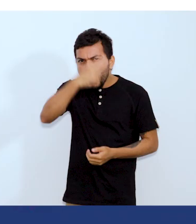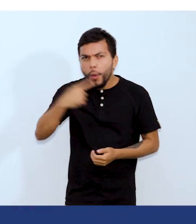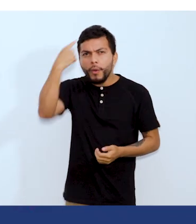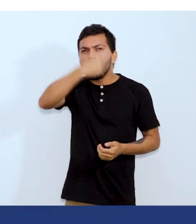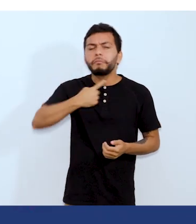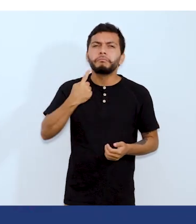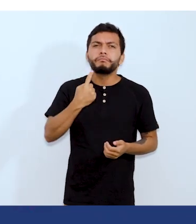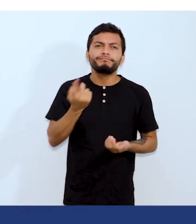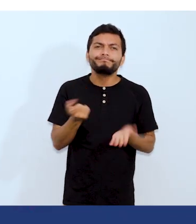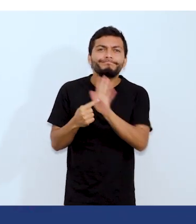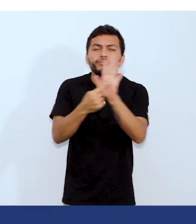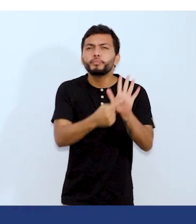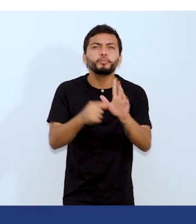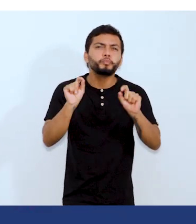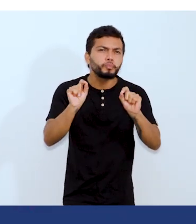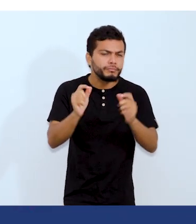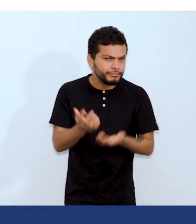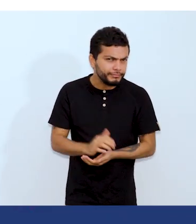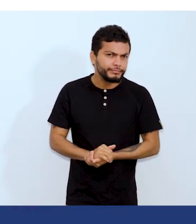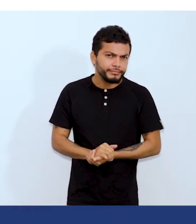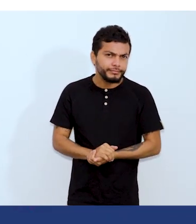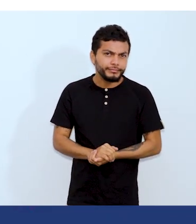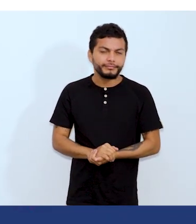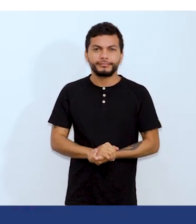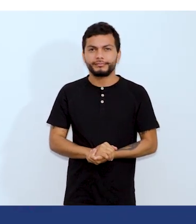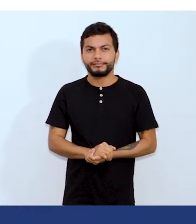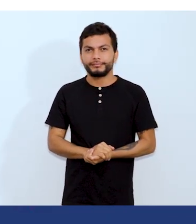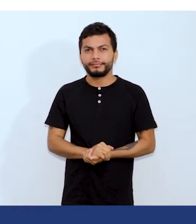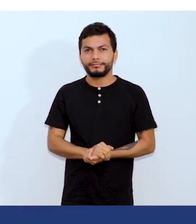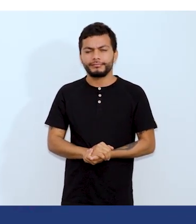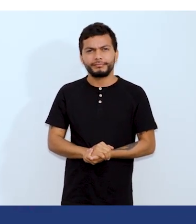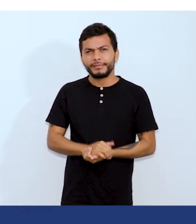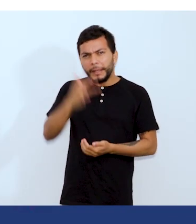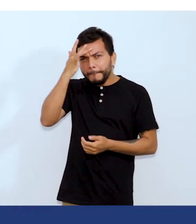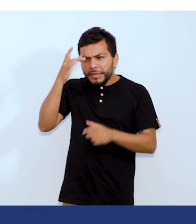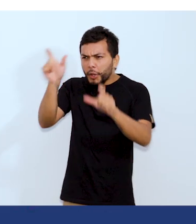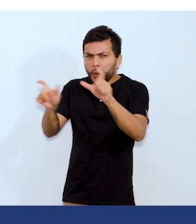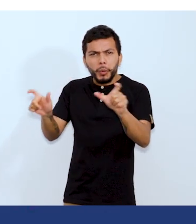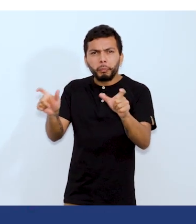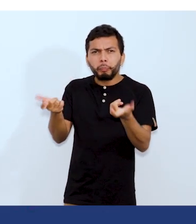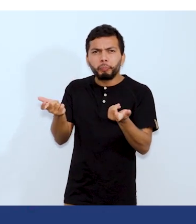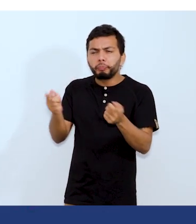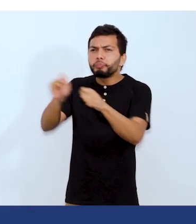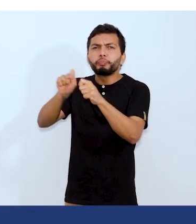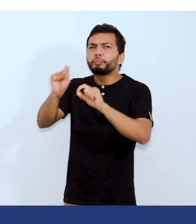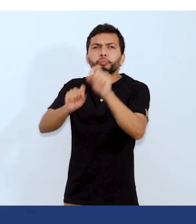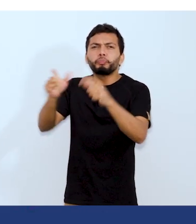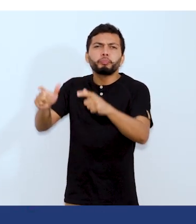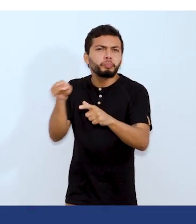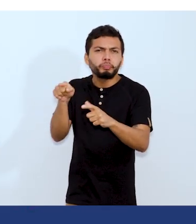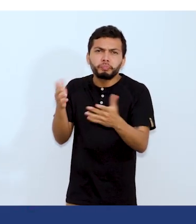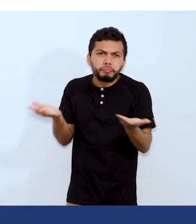o que elas estão nos demonstrando? O que será que elas estão fazendo nesse local?